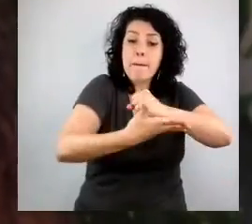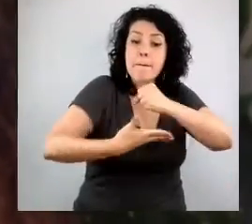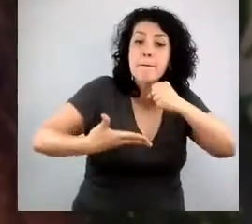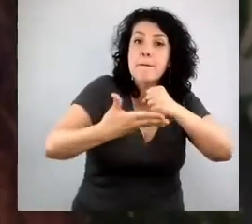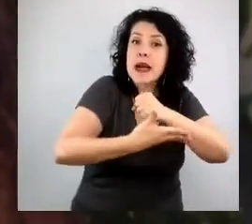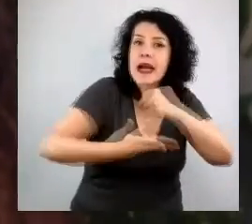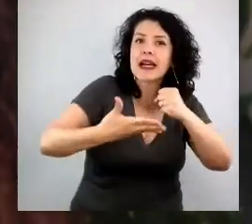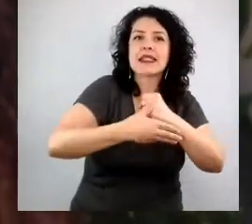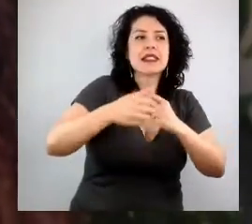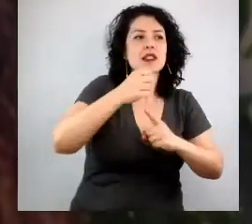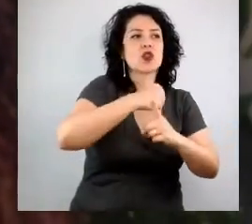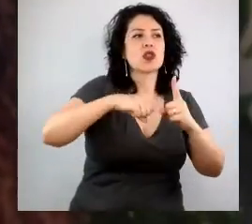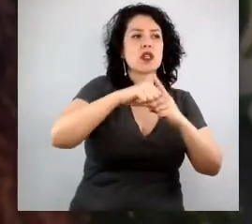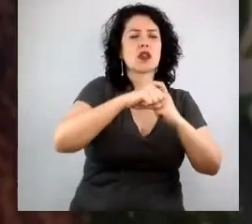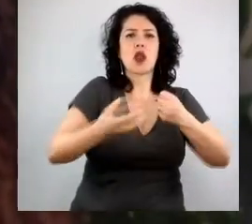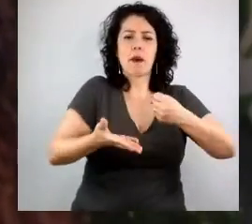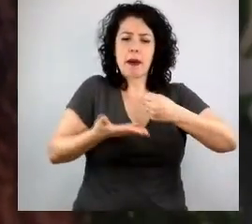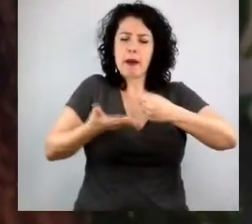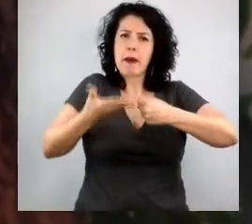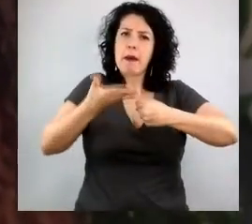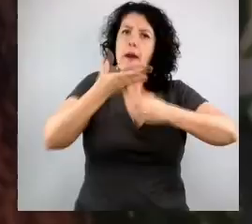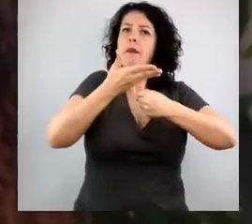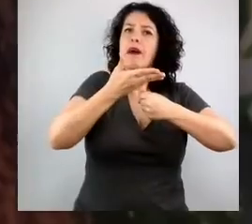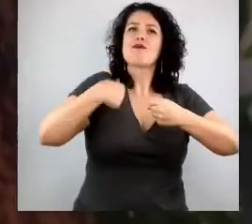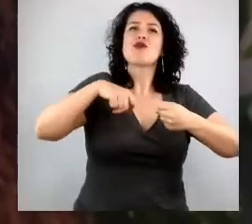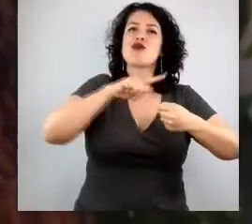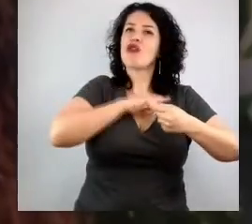da sociedade, podemos dizer.